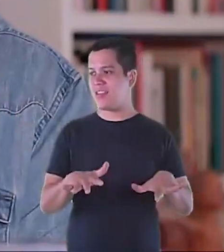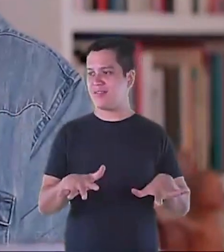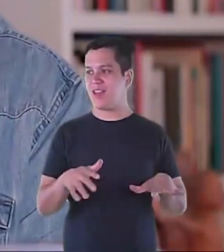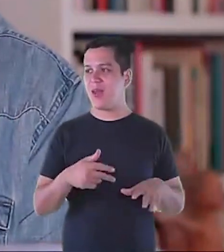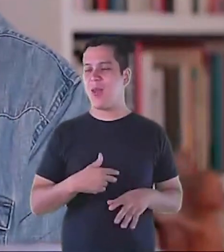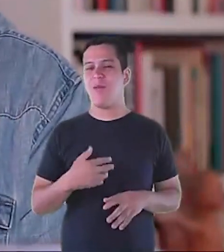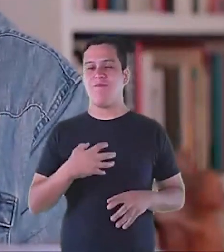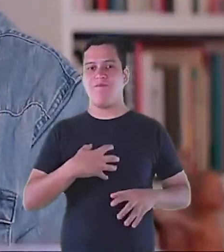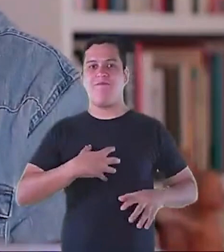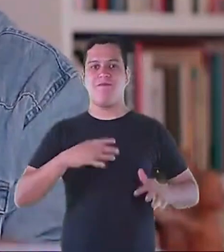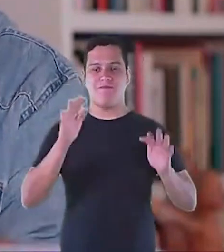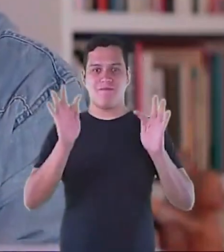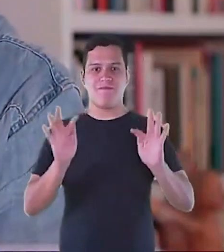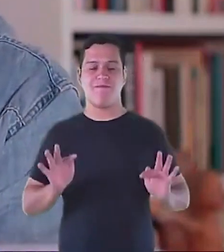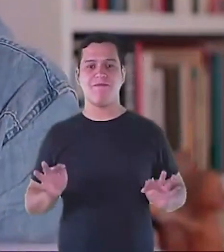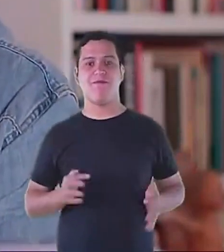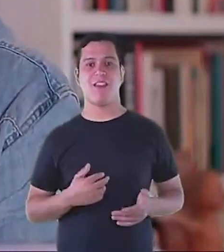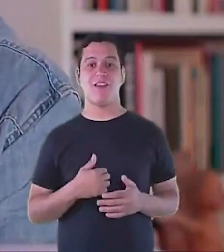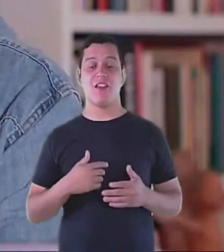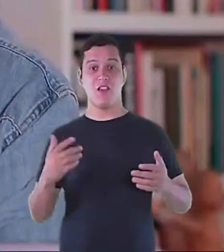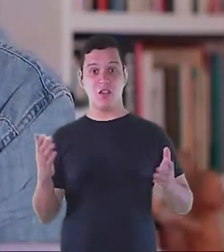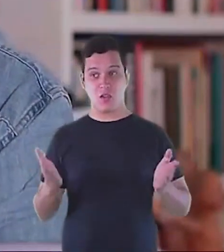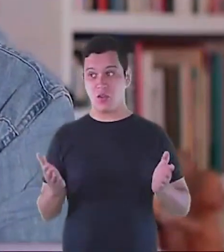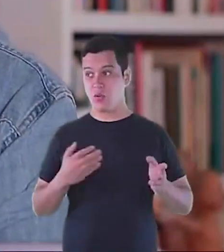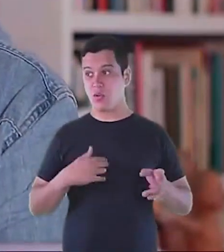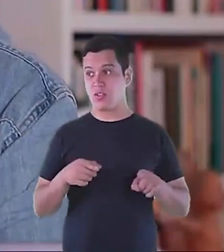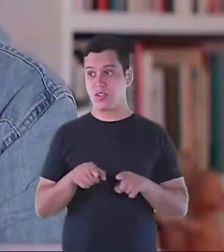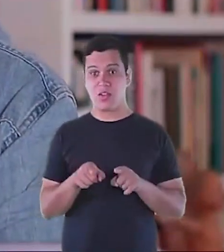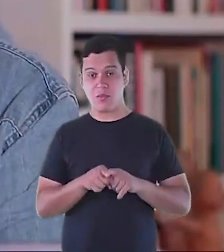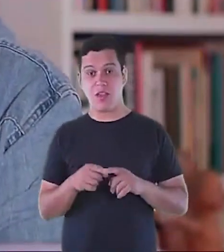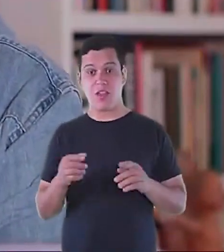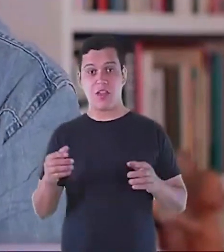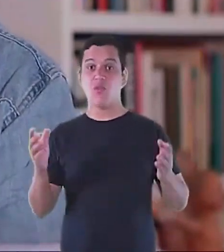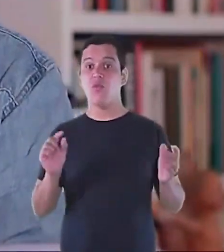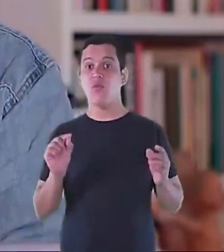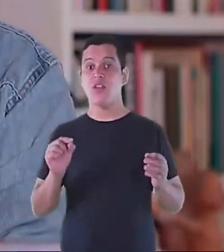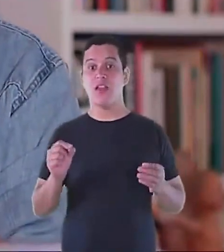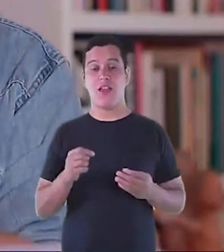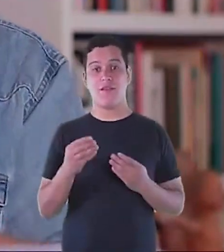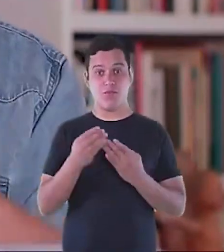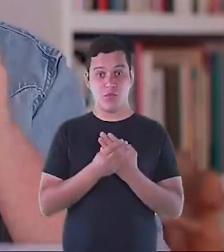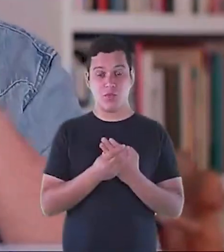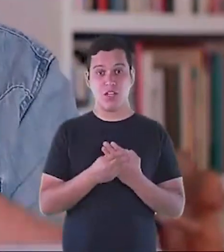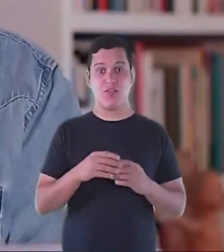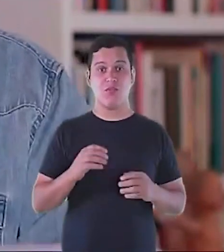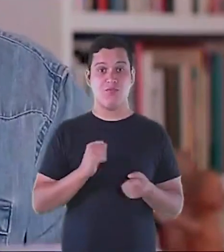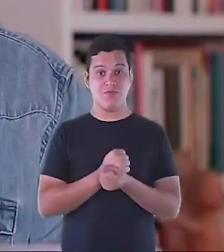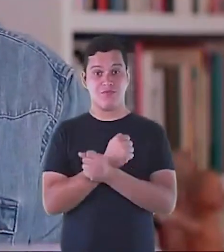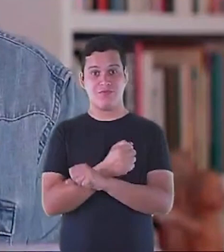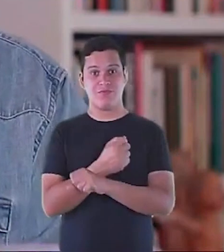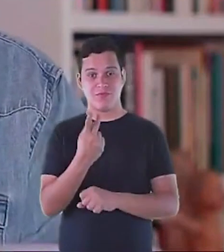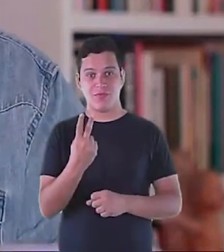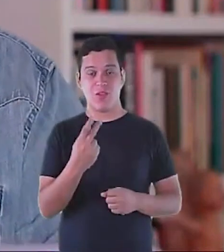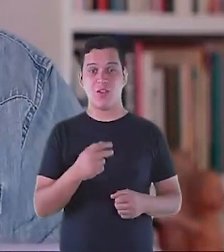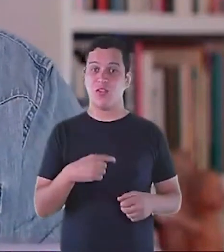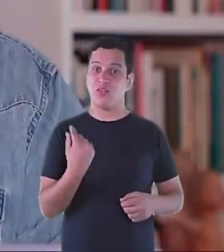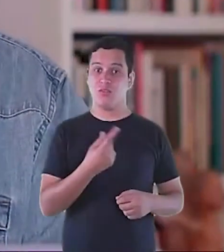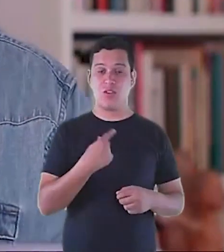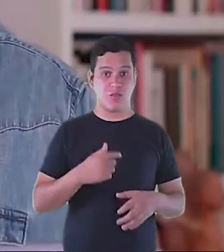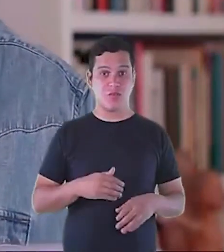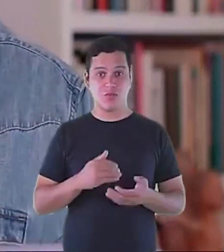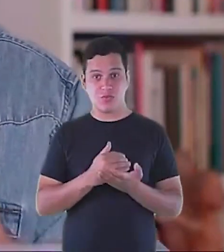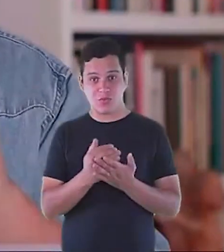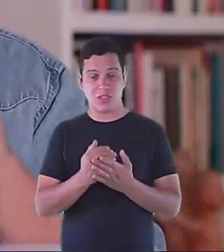momento para lançar o livro Escravidão, volume 2, editado pela Globo Livros. Portanto, Afonso segura nas mãos o